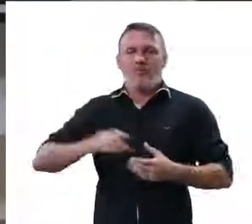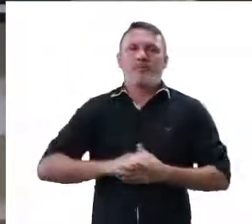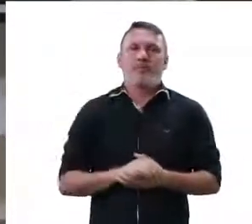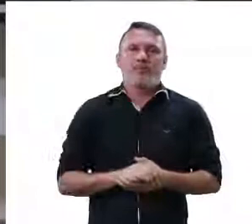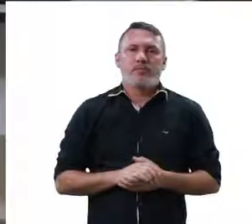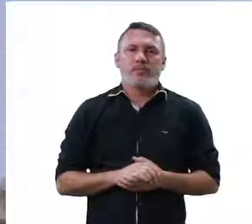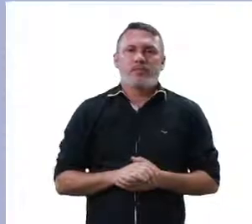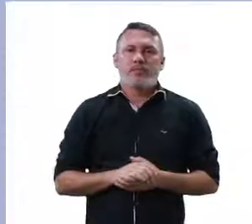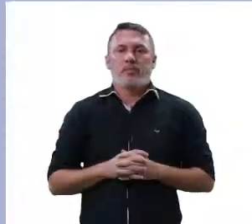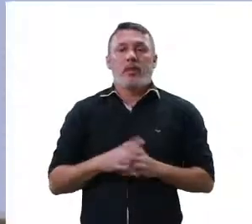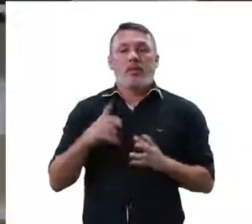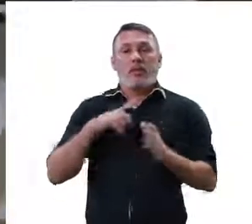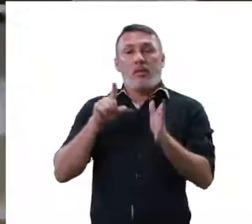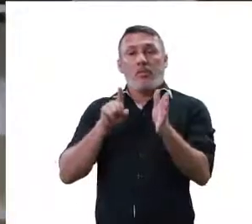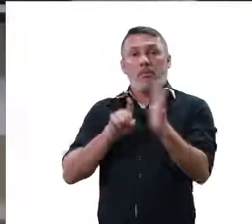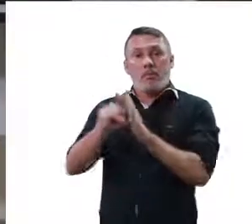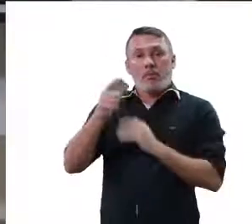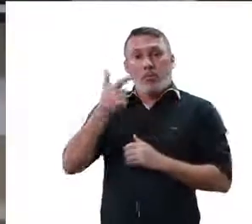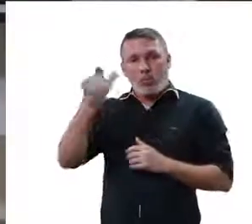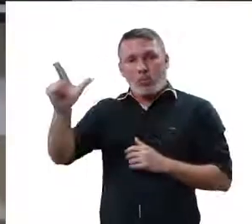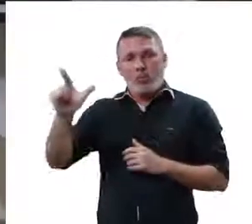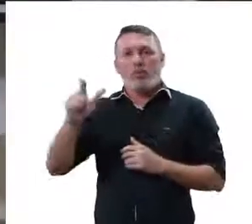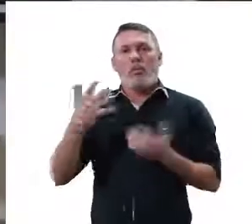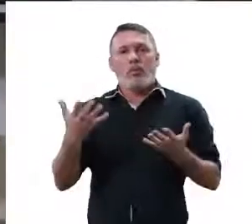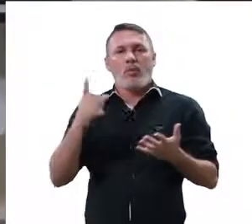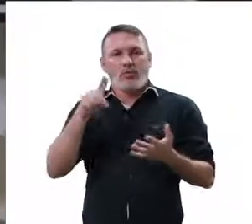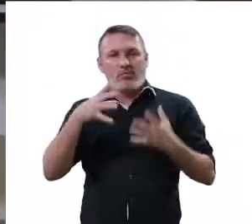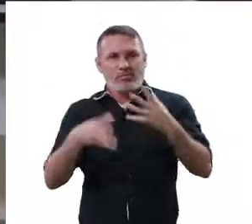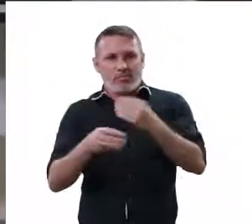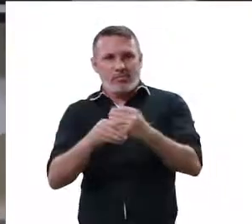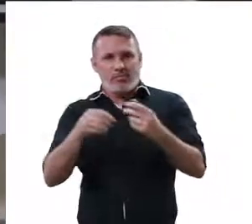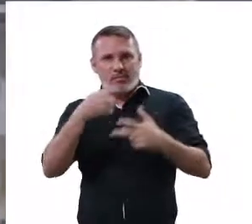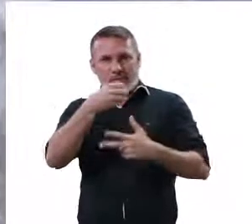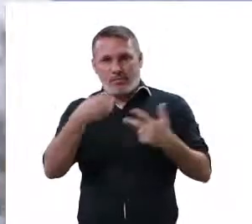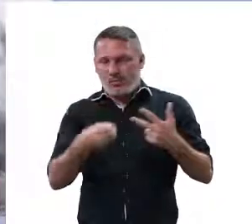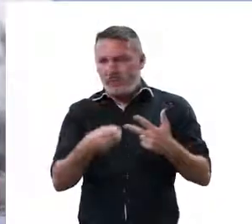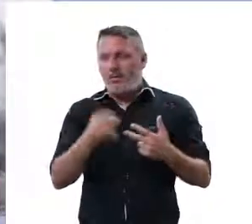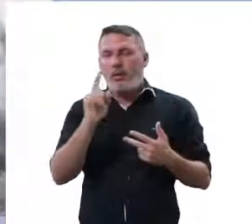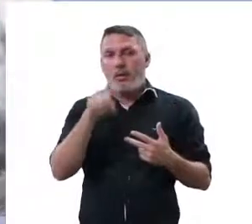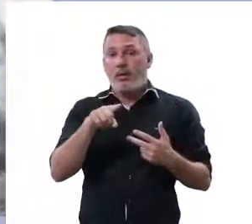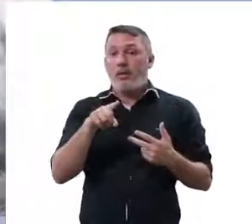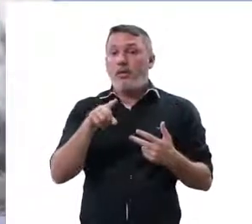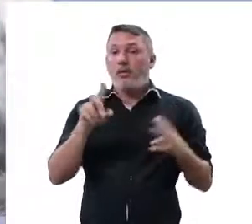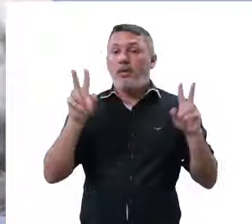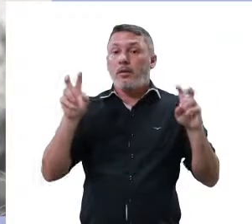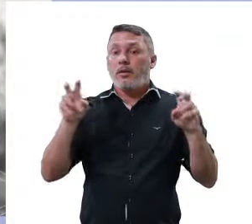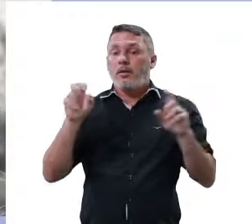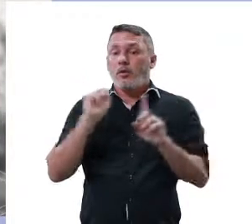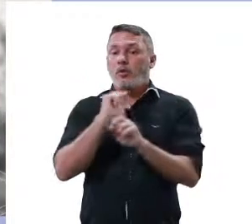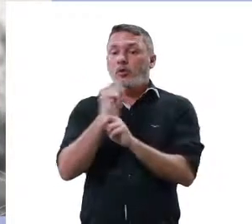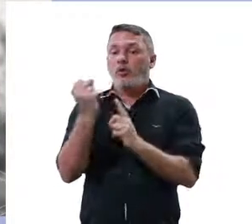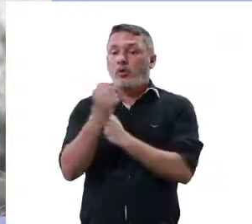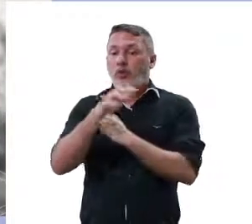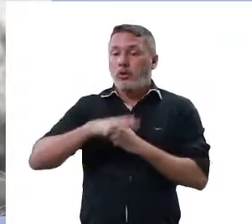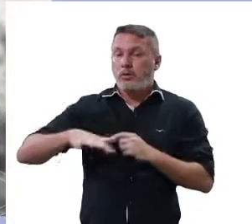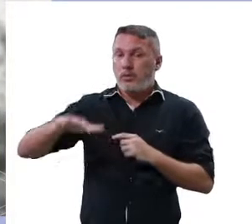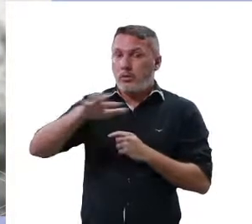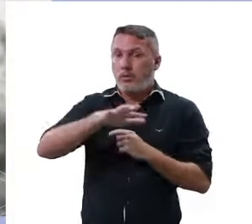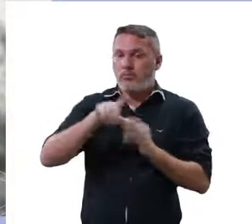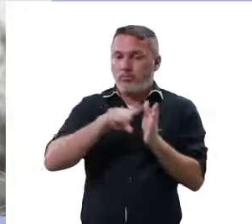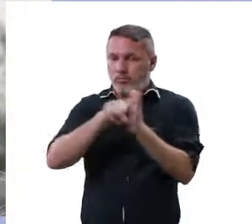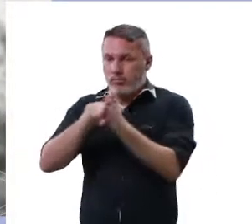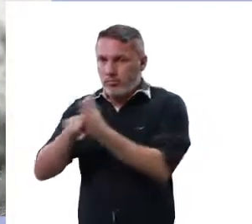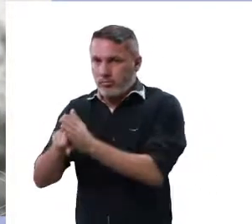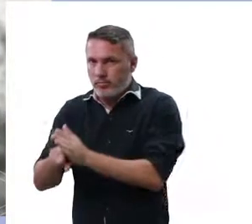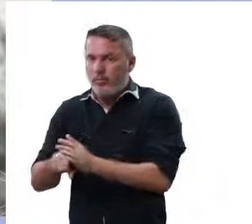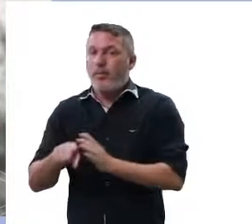amigo Max Weber. E a outra questão, né? Aí já é de um sociólogo que vai beber na